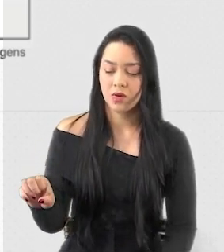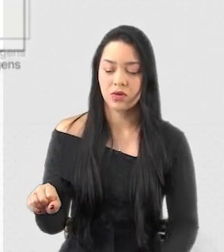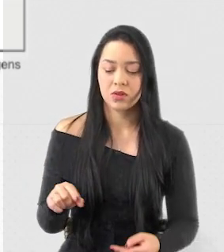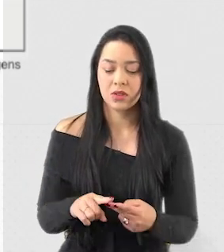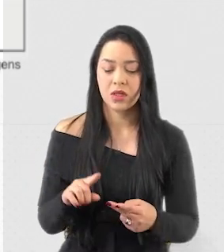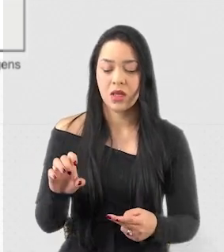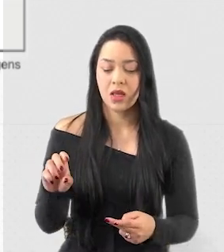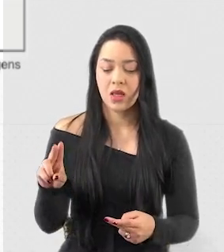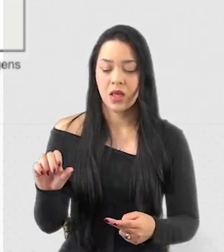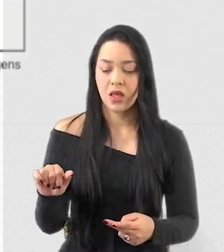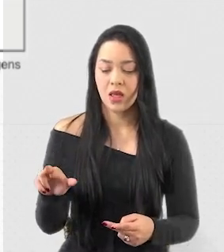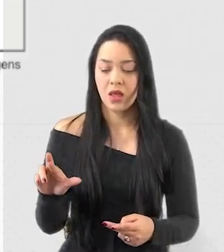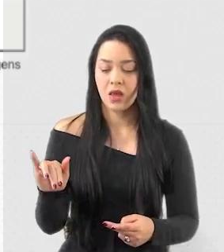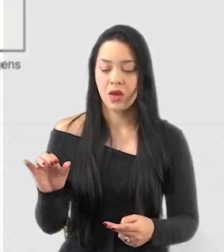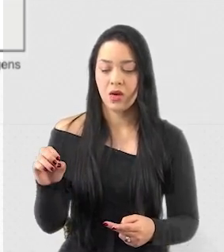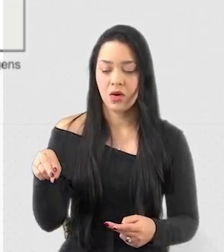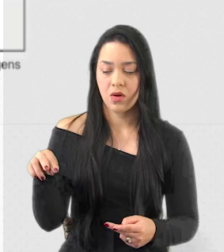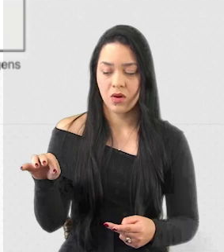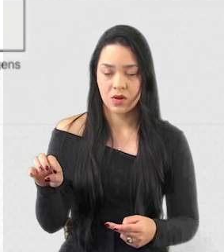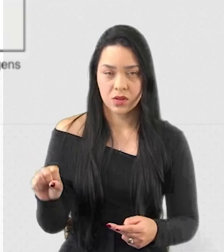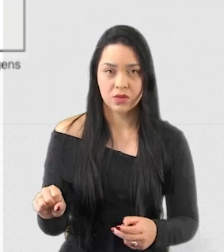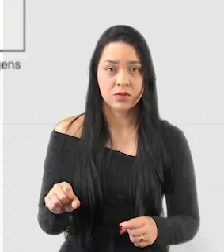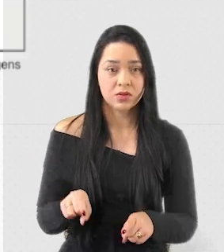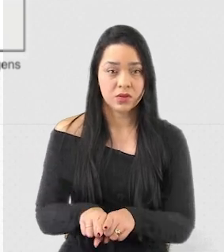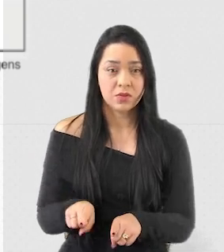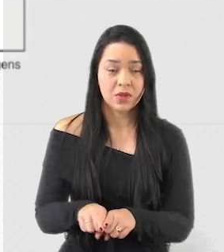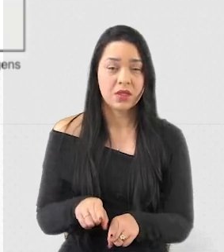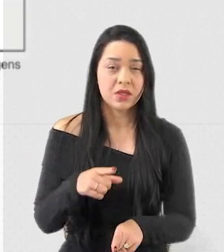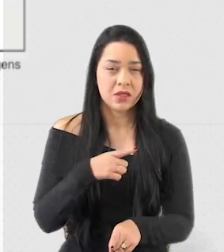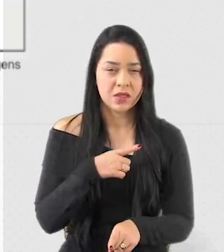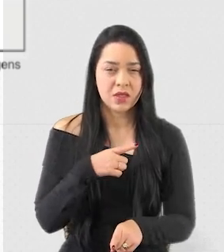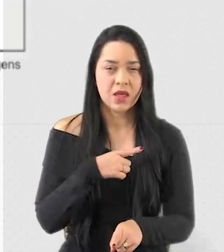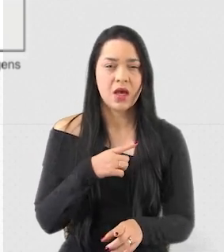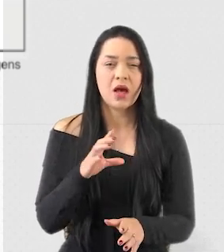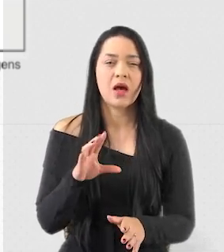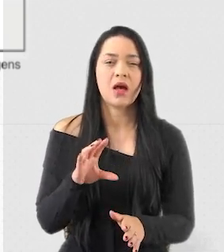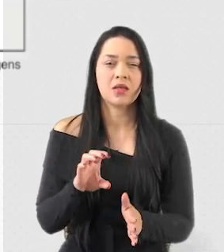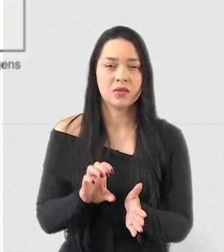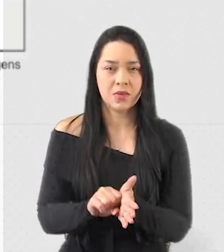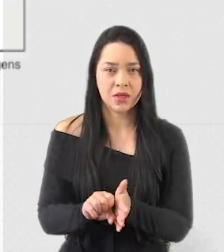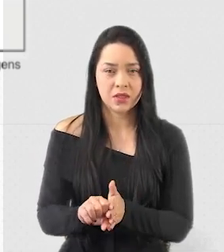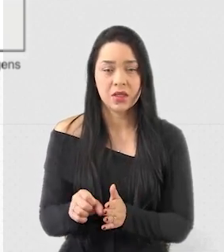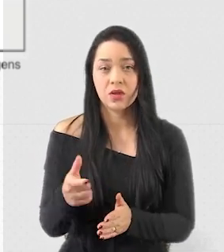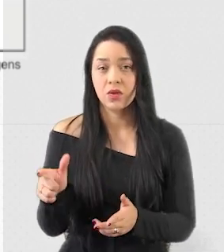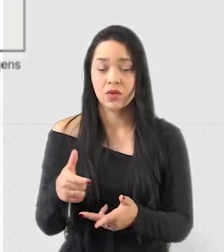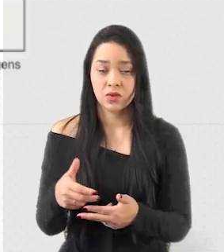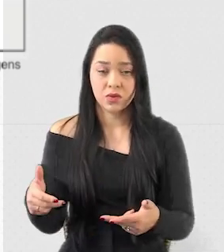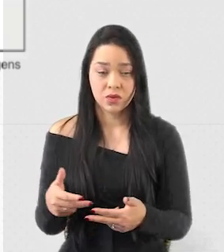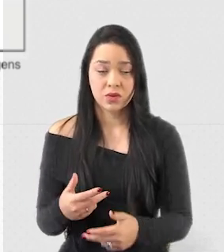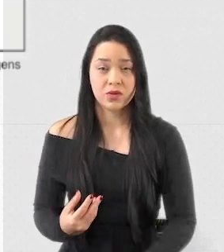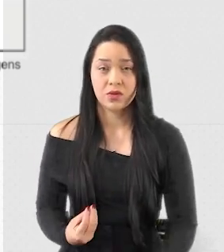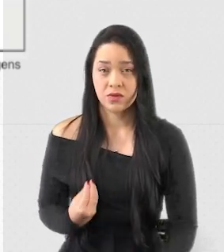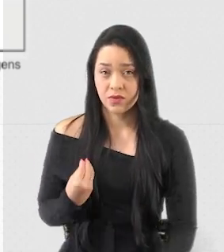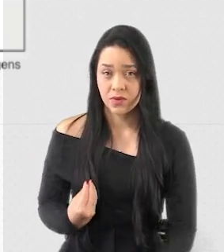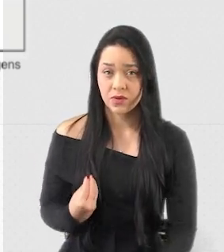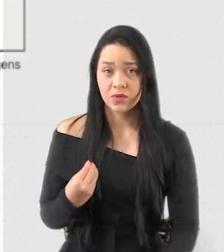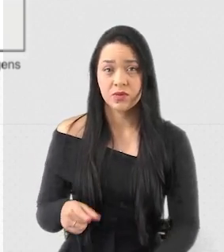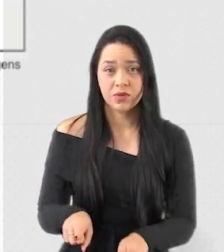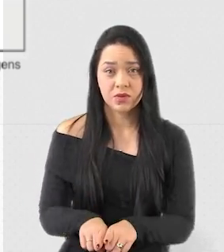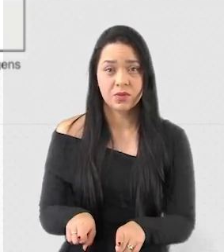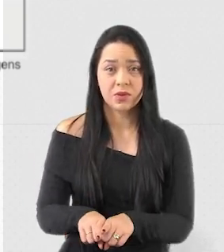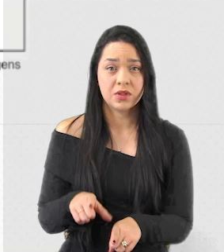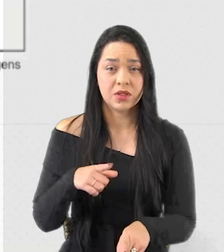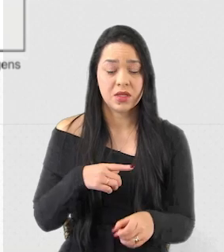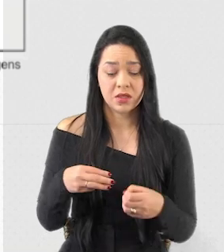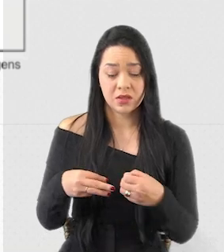As células da maioria dos seres vivos, tirando ali bactérias, né? E outros seres vivos, outros poucos seres vivos, possuem